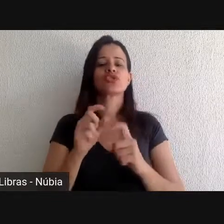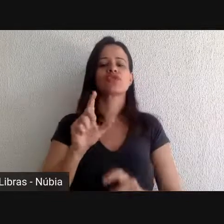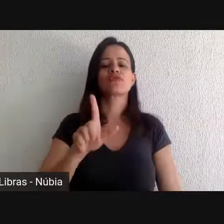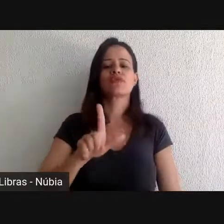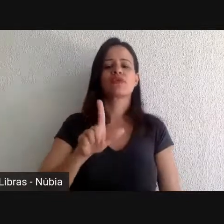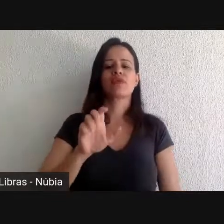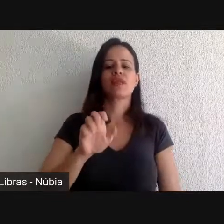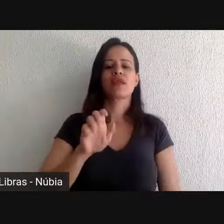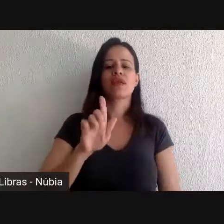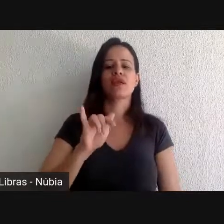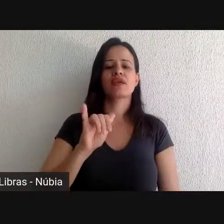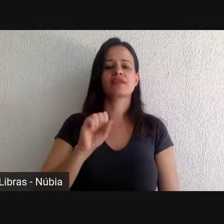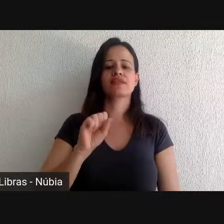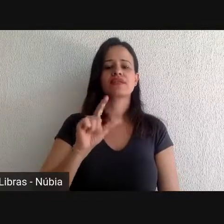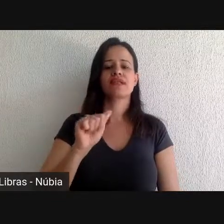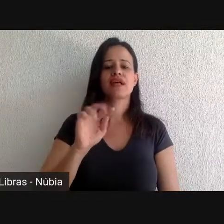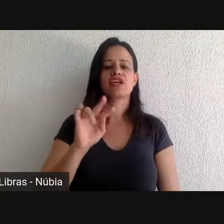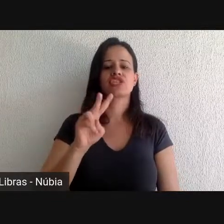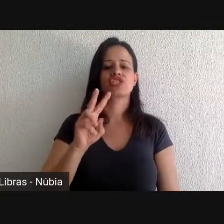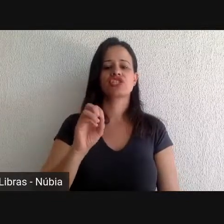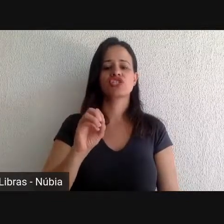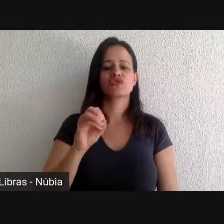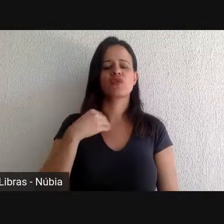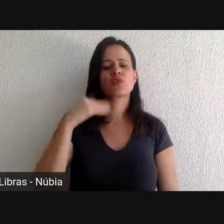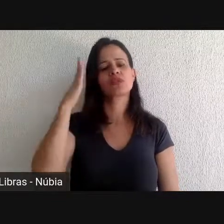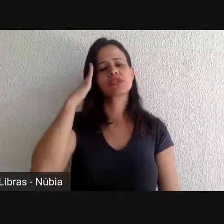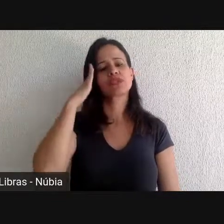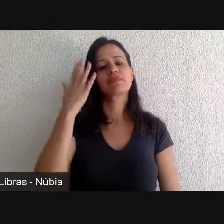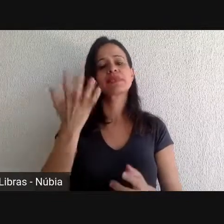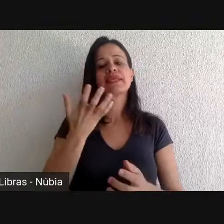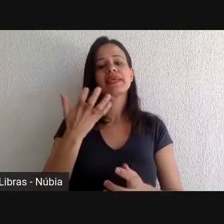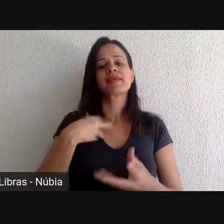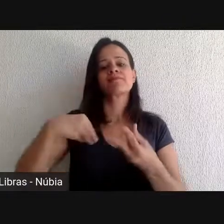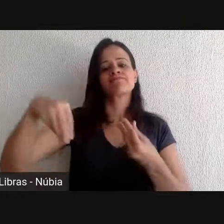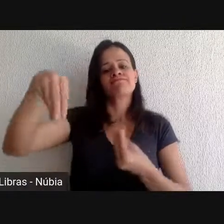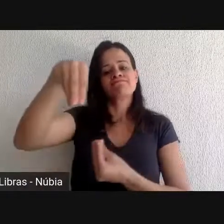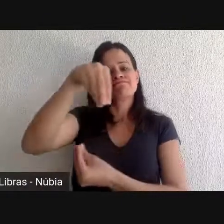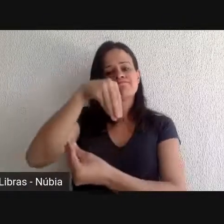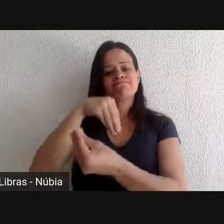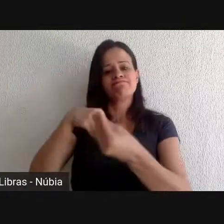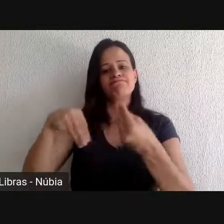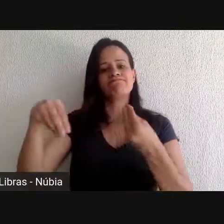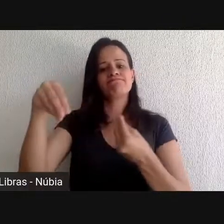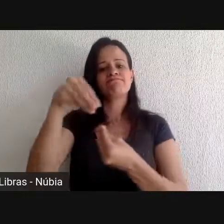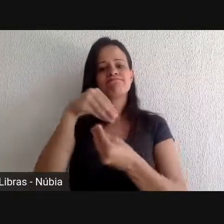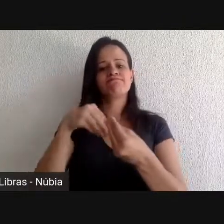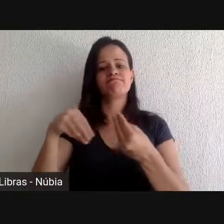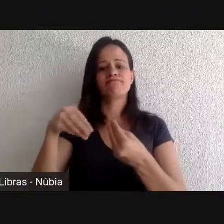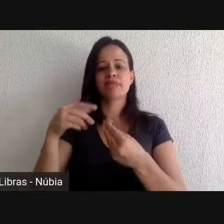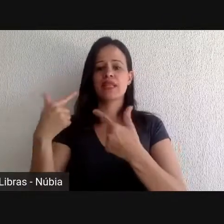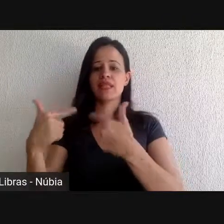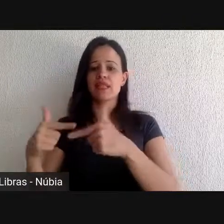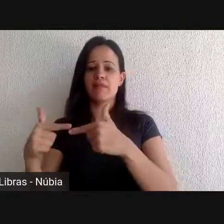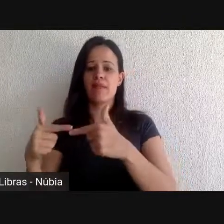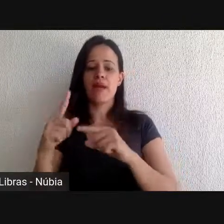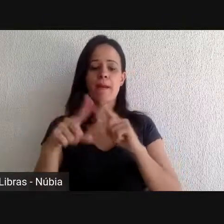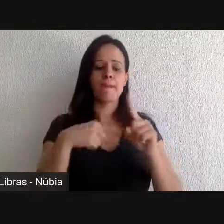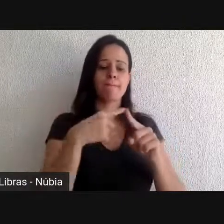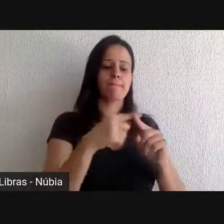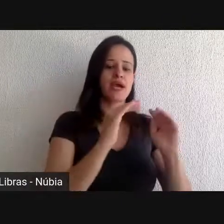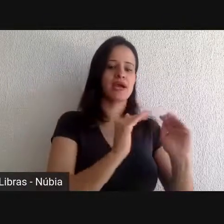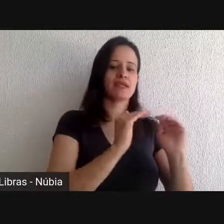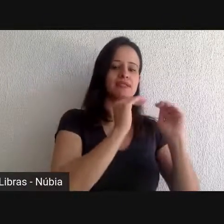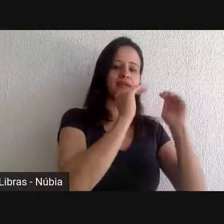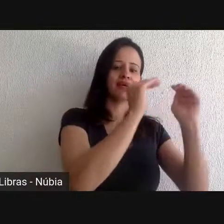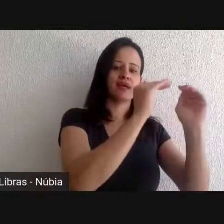queria fazer, então, esse movimento, né, de me envolver um pouco mais com o mundo acadêmico, mas já com essa visão